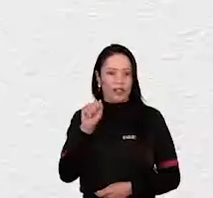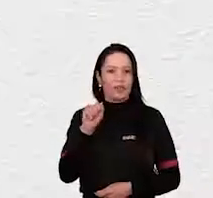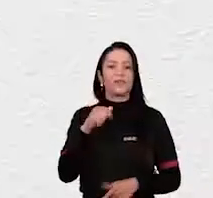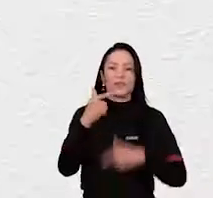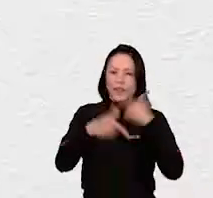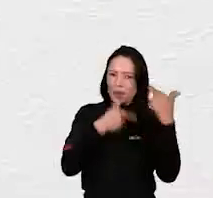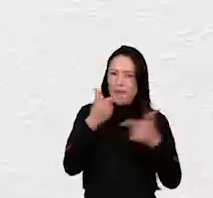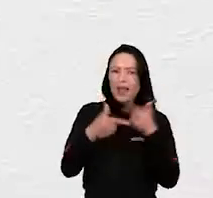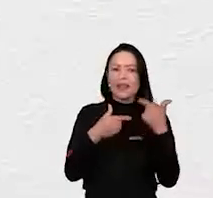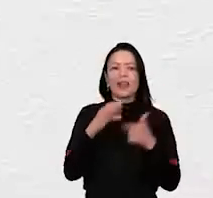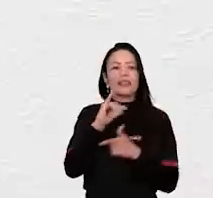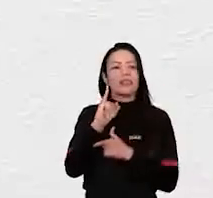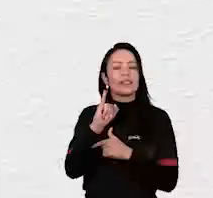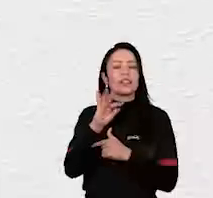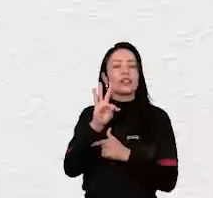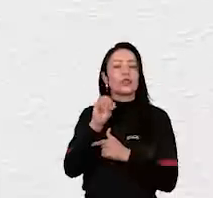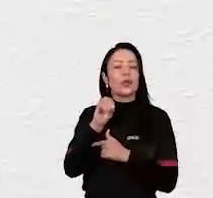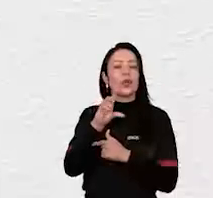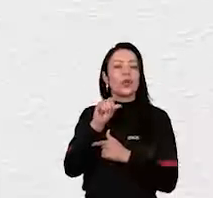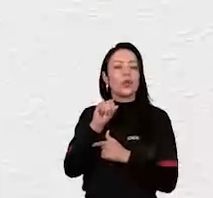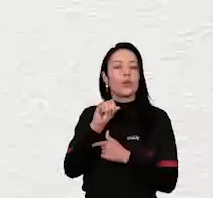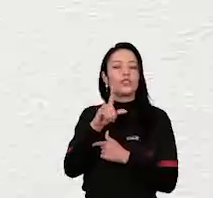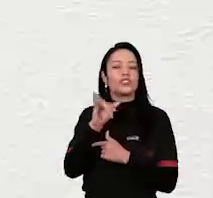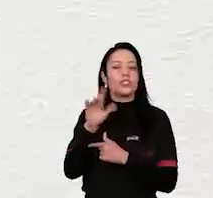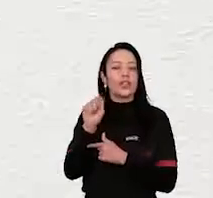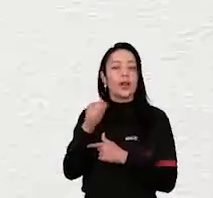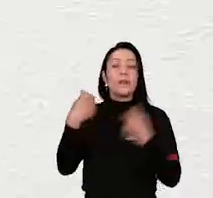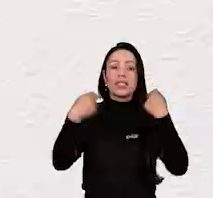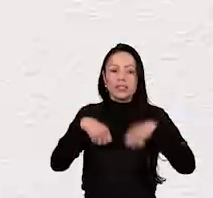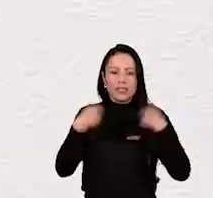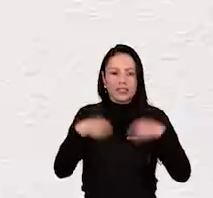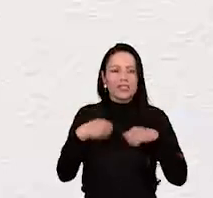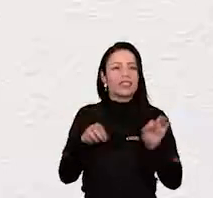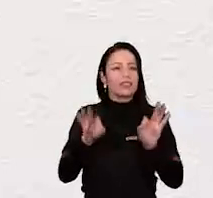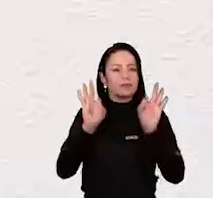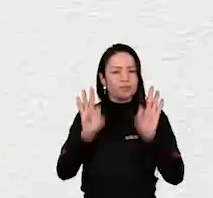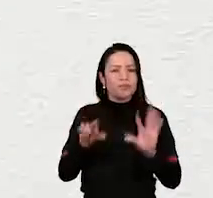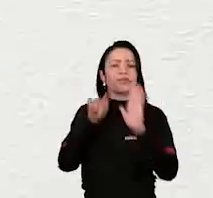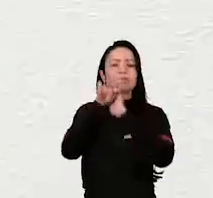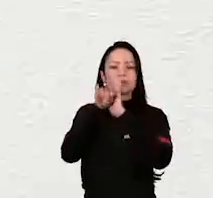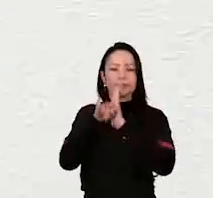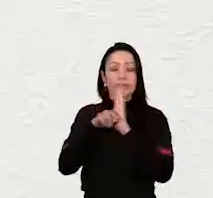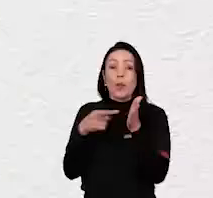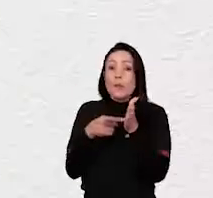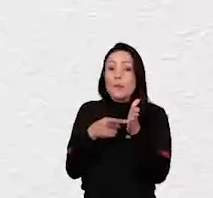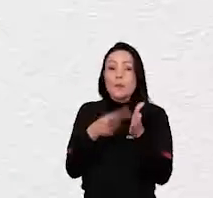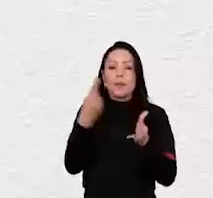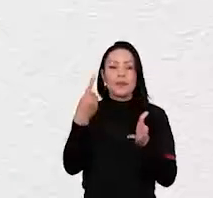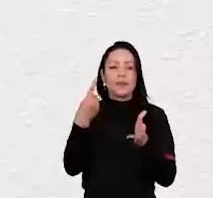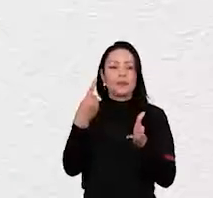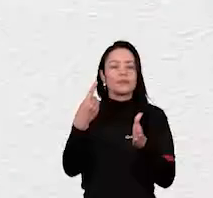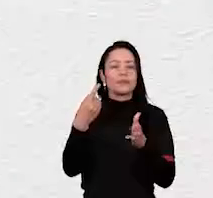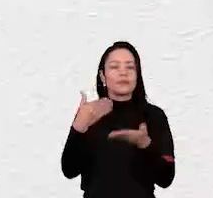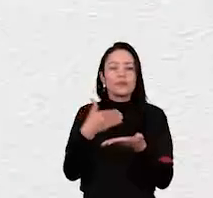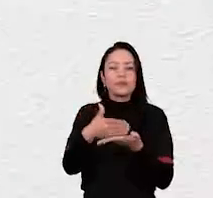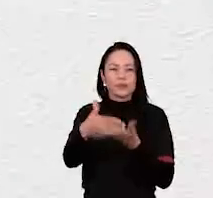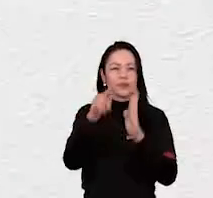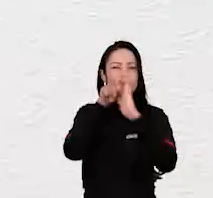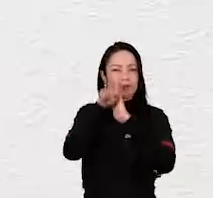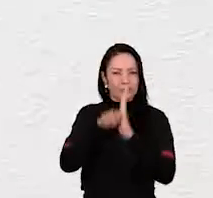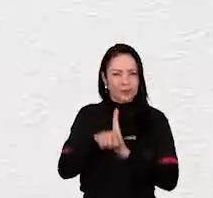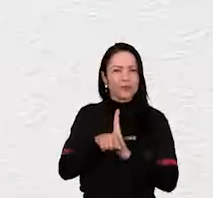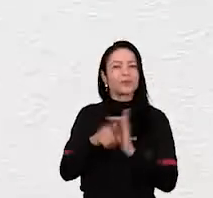que a citologia é o exame realmente, né, que tem que ser feito. Eu digo que tem que ser feito no primeiro momento que você vai avaliar